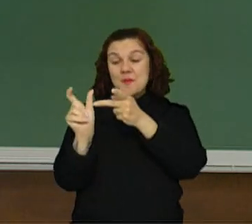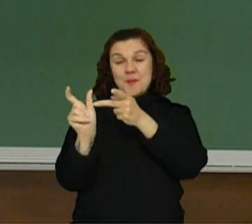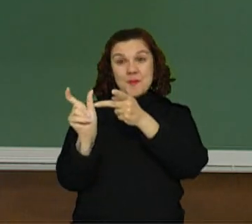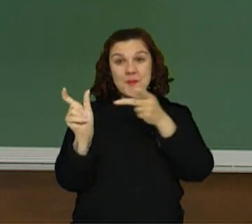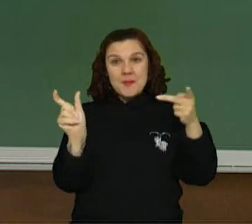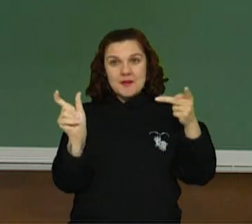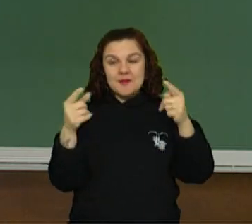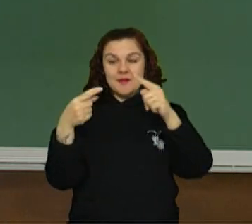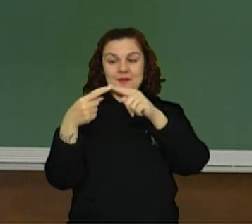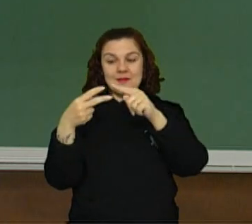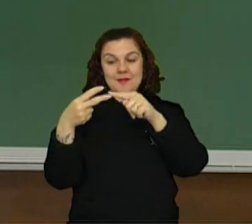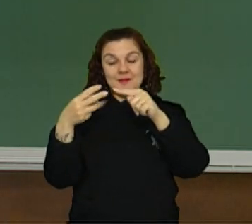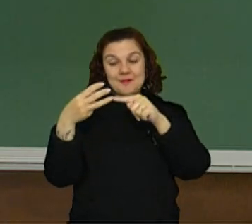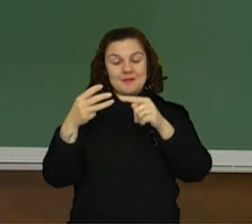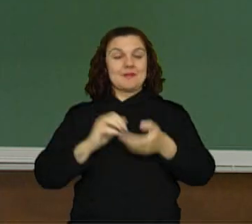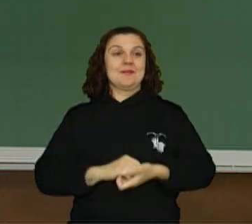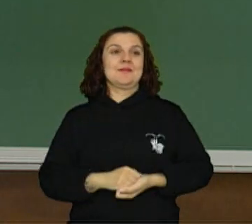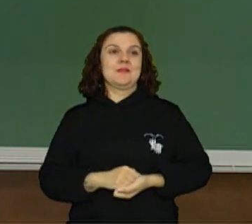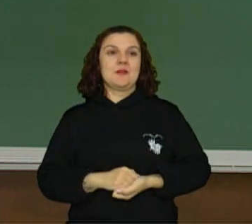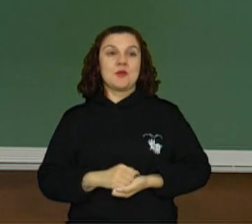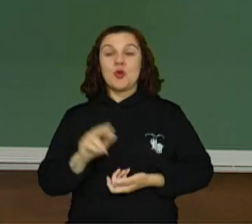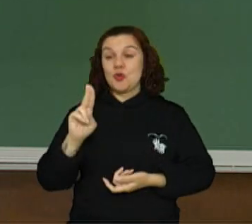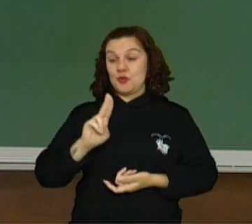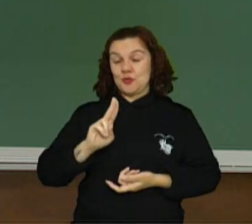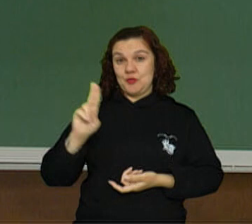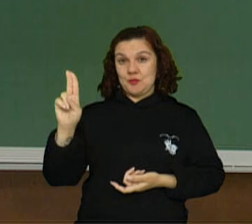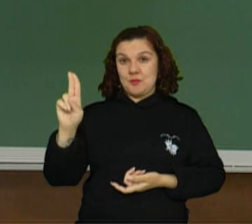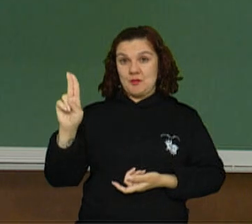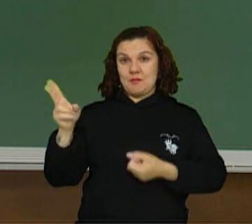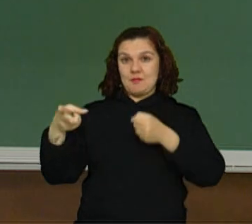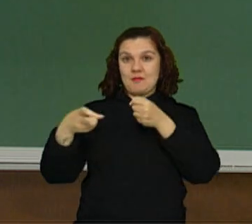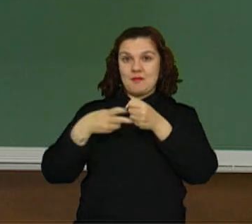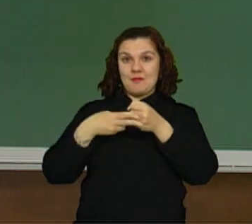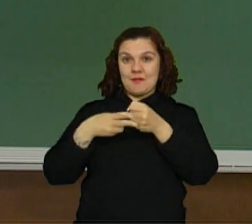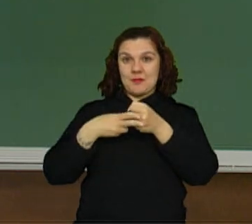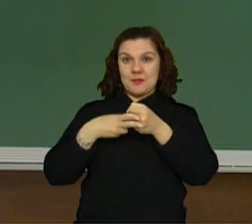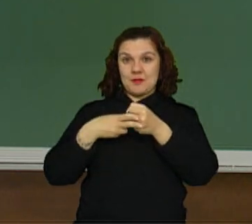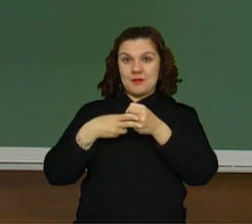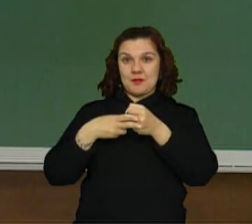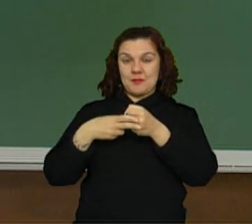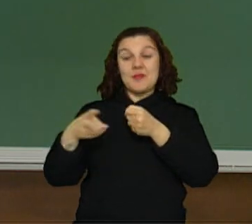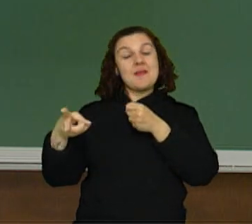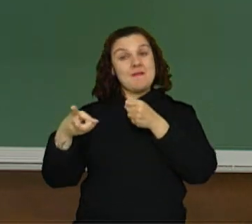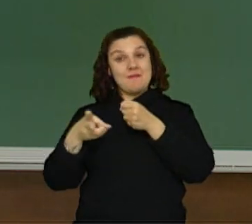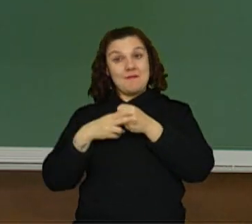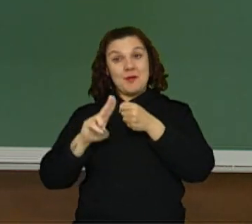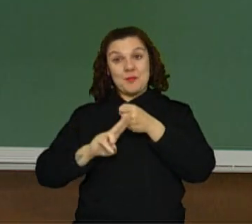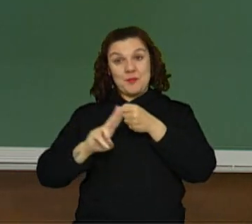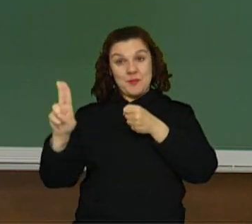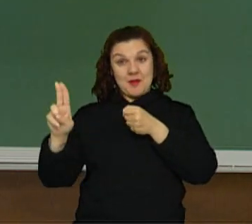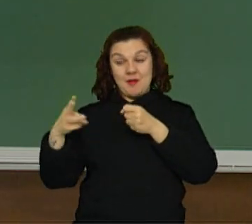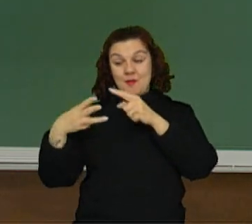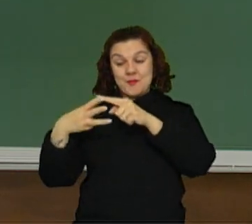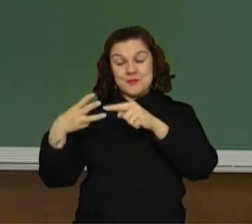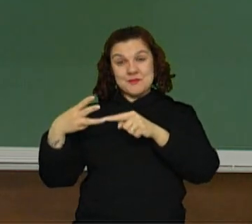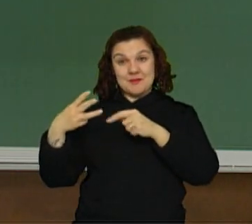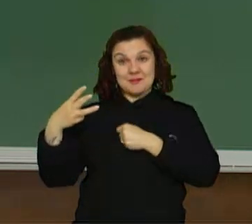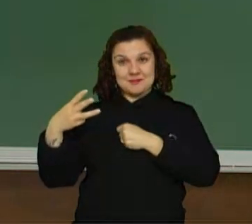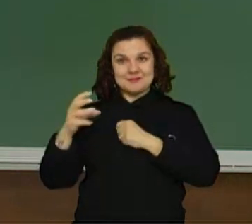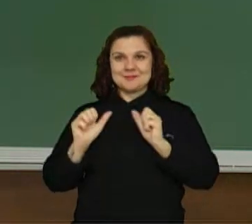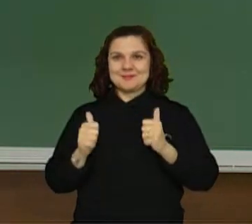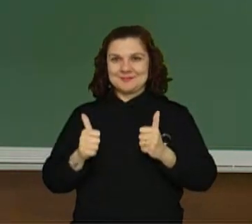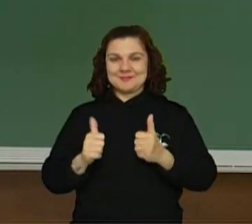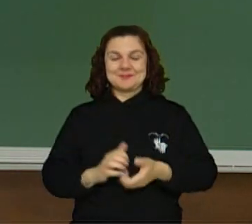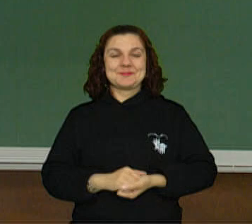tem 3 tipos ali: nominal, verbal e verbo nominal. Não esqueçam disso.